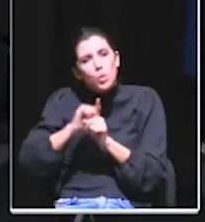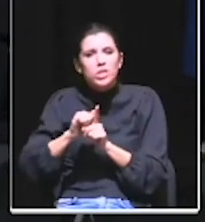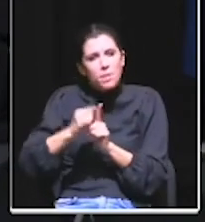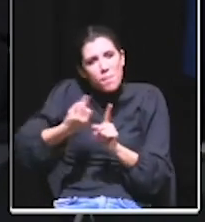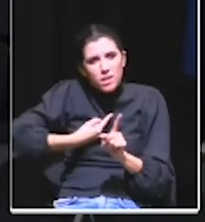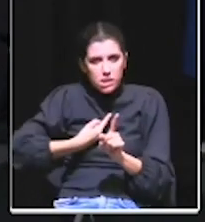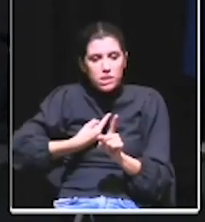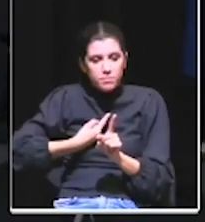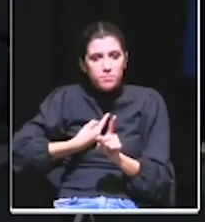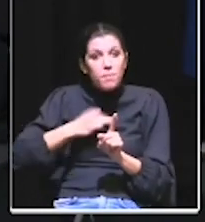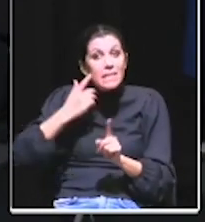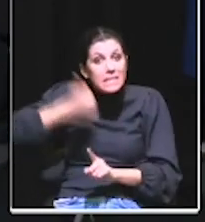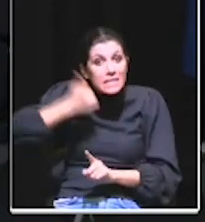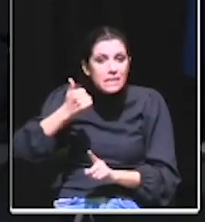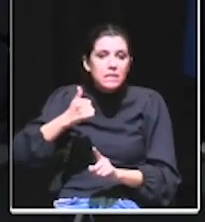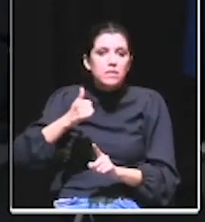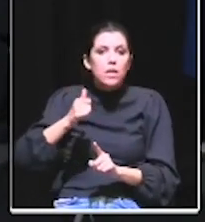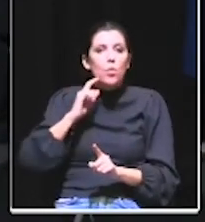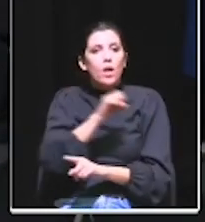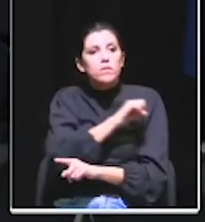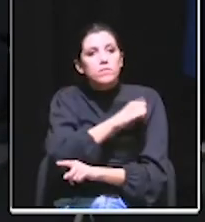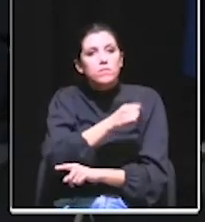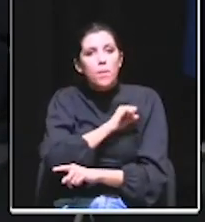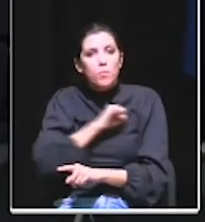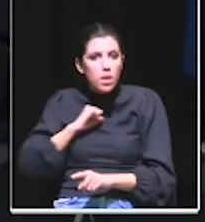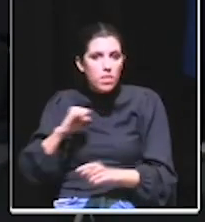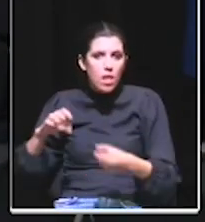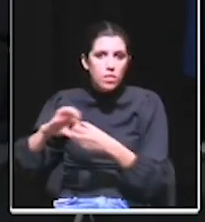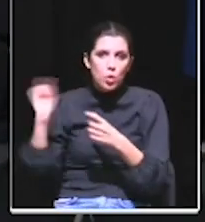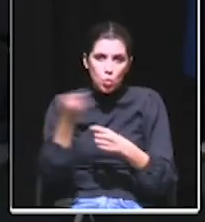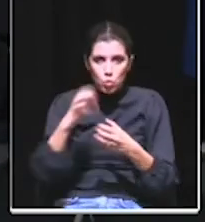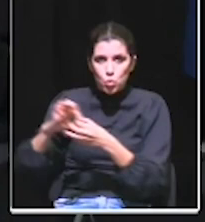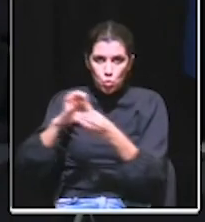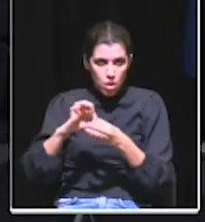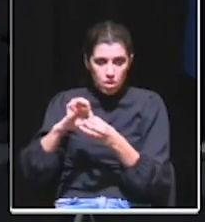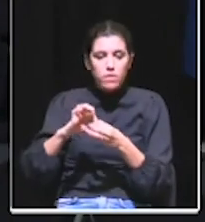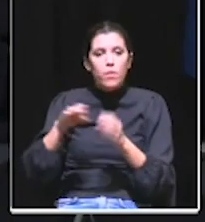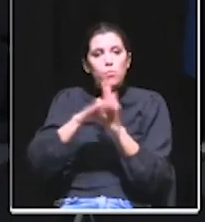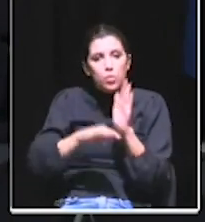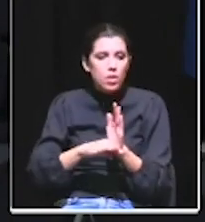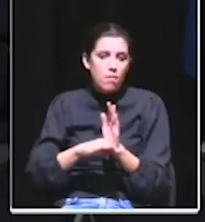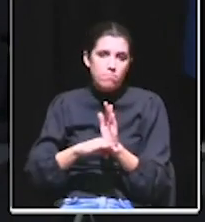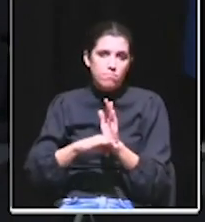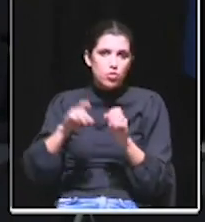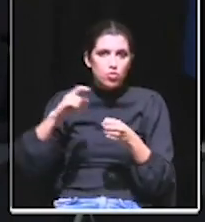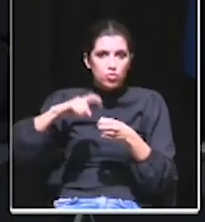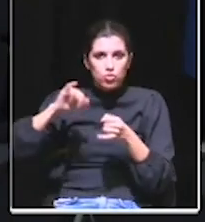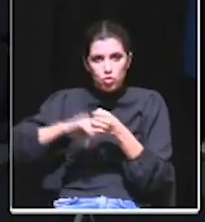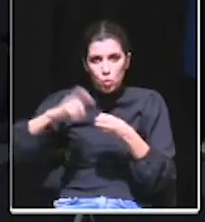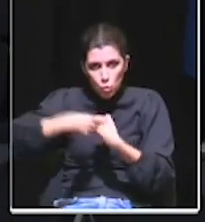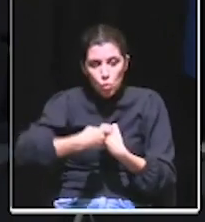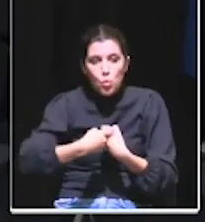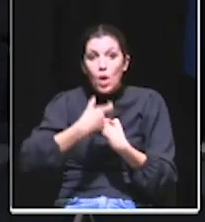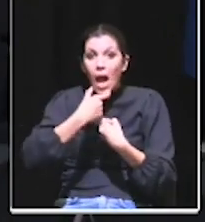É essencial garantir-se a questão da propriedade coletiva nos programas de cooperativas que se avance, porque só dessa forma